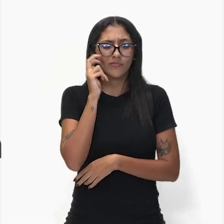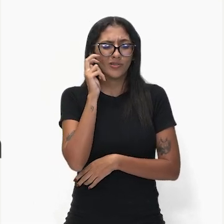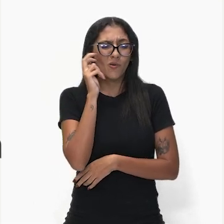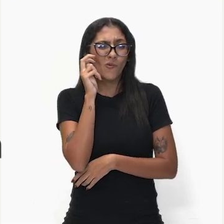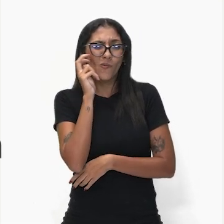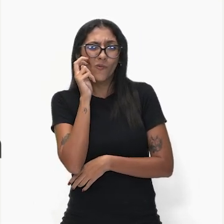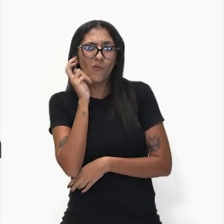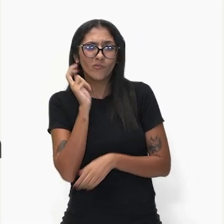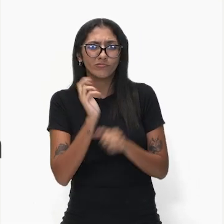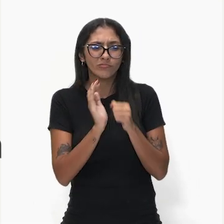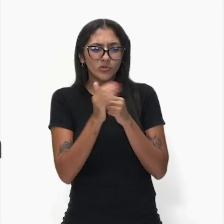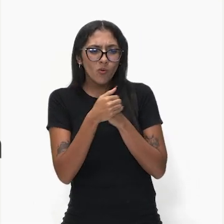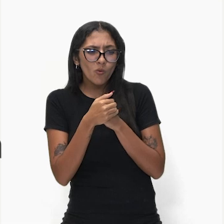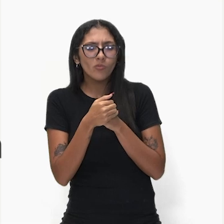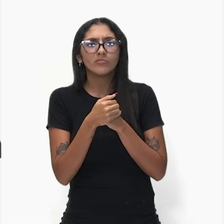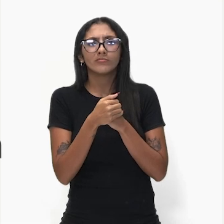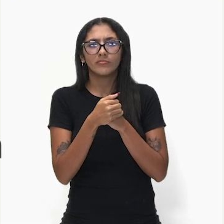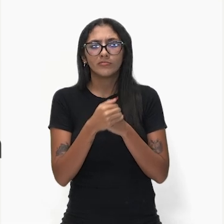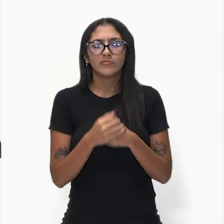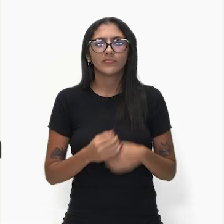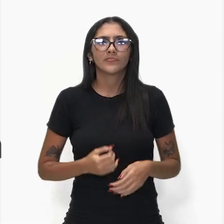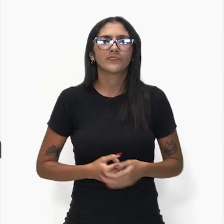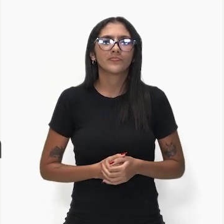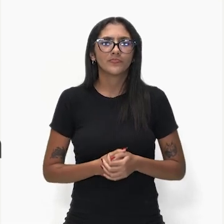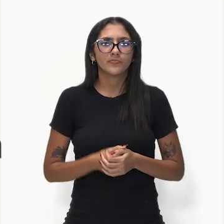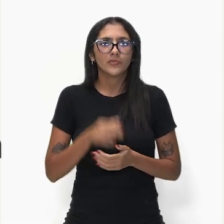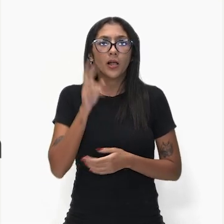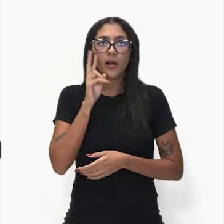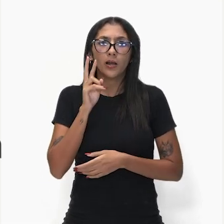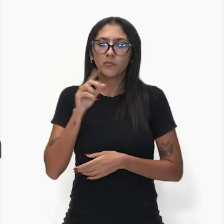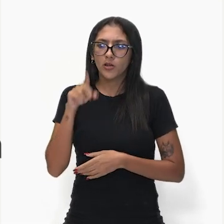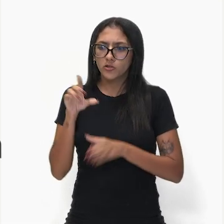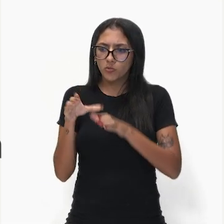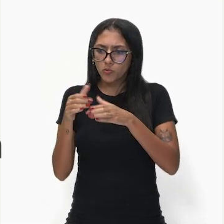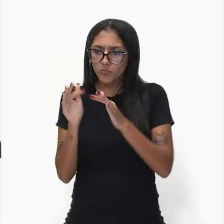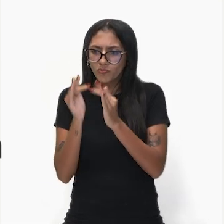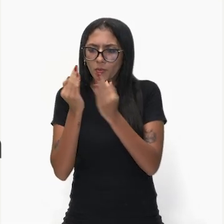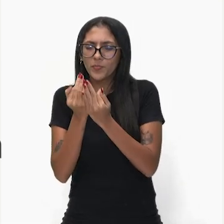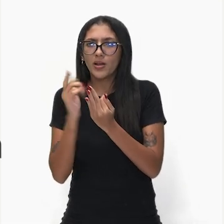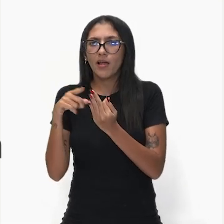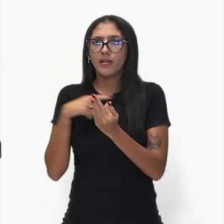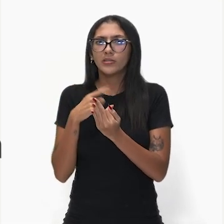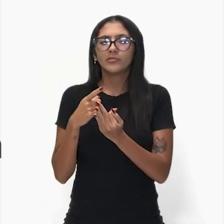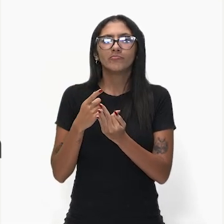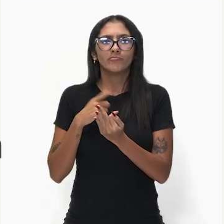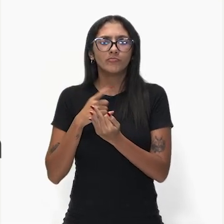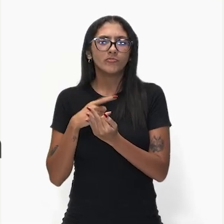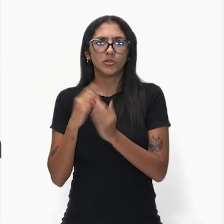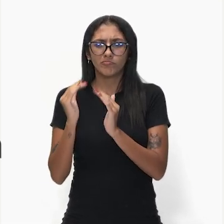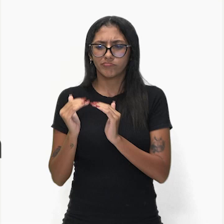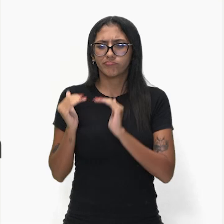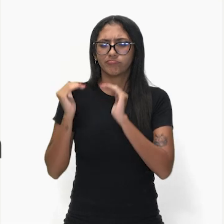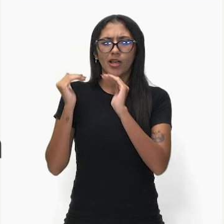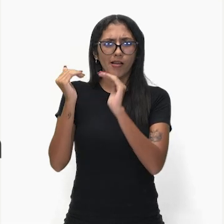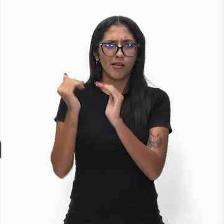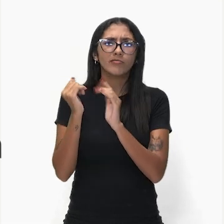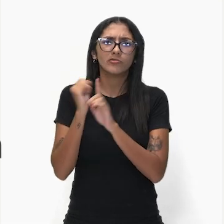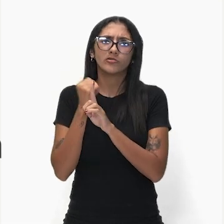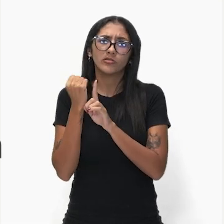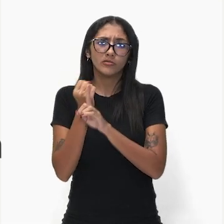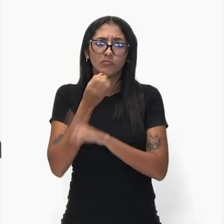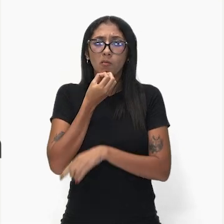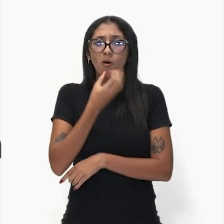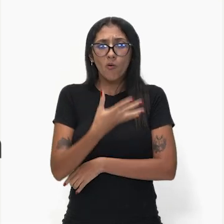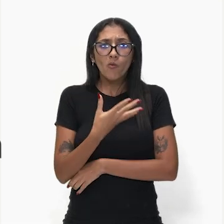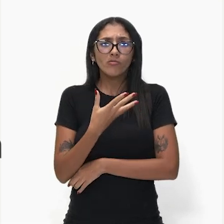Então perceba a construção que nós temos. Lembre que essas pessoas saíram de uma condição em que eles tinham uma certa condição